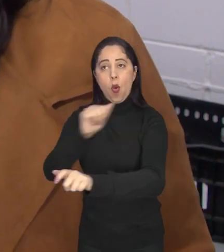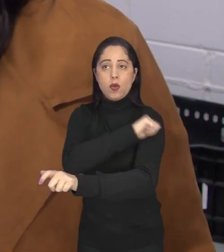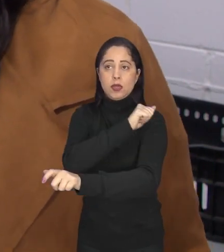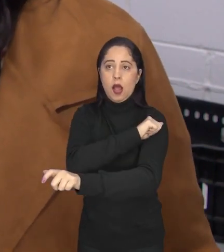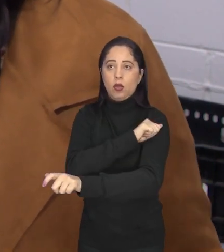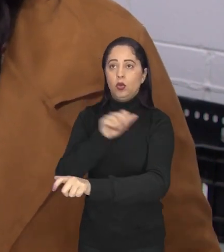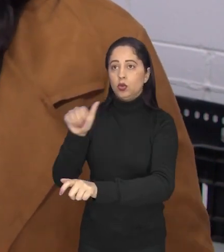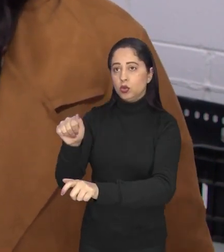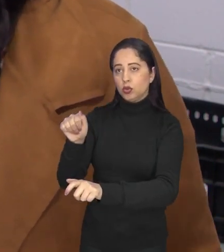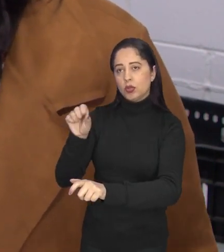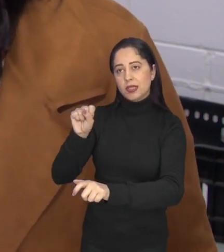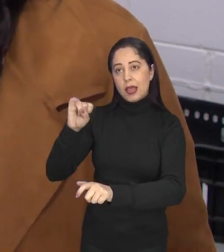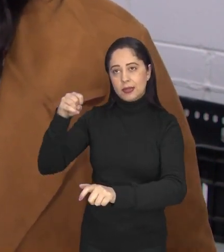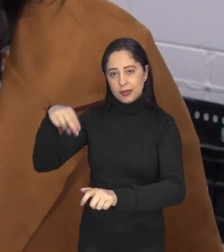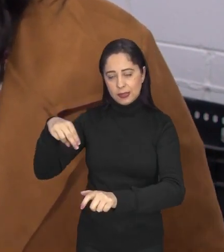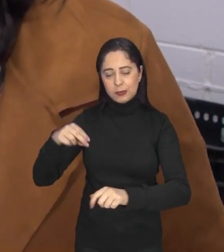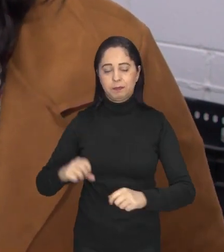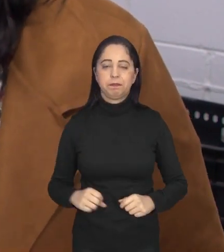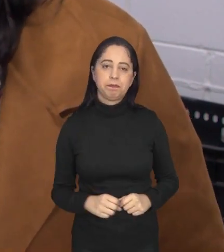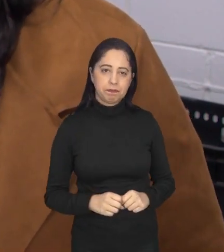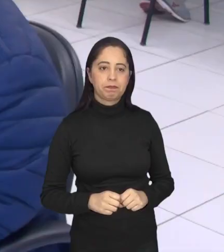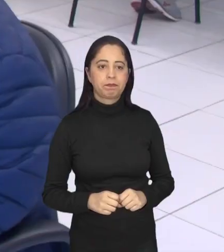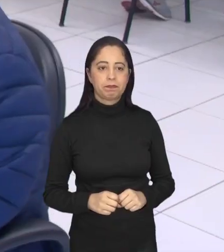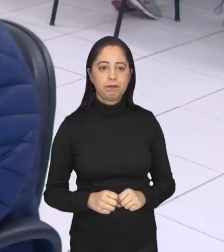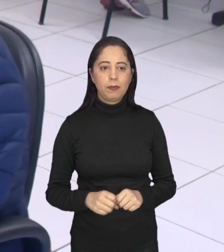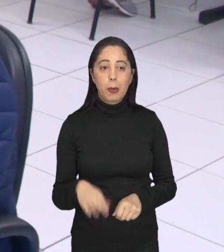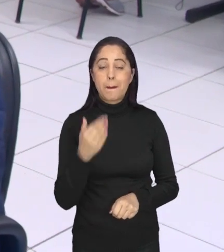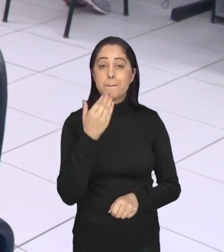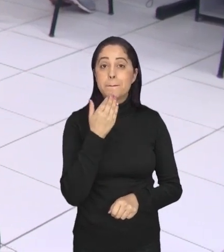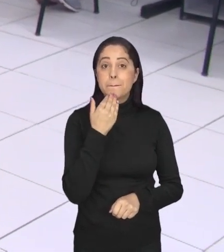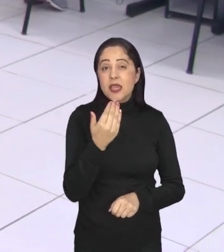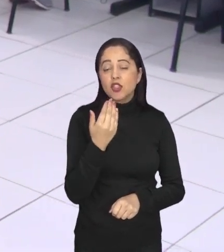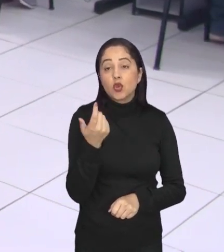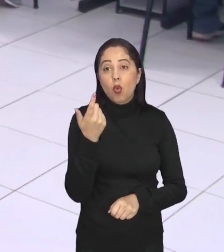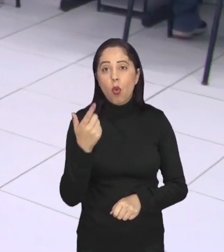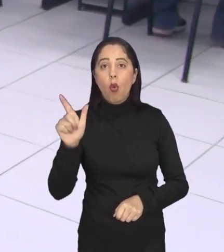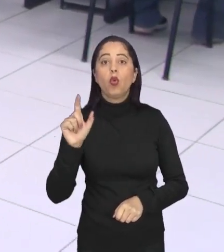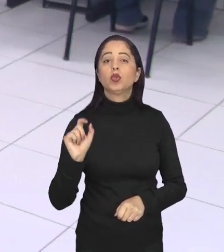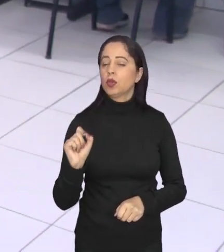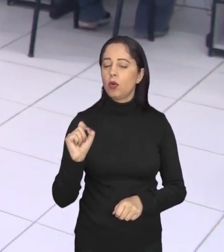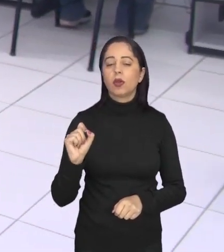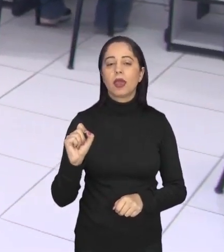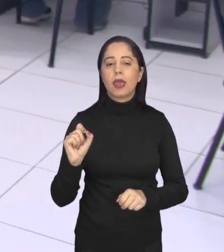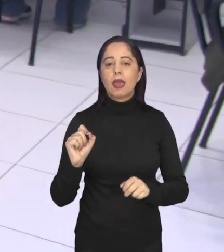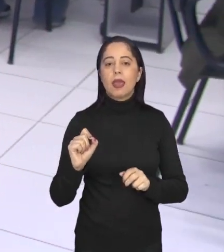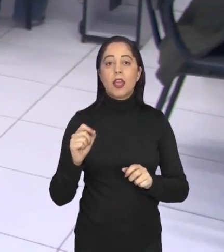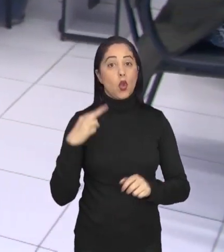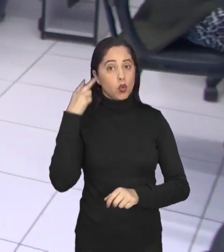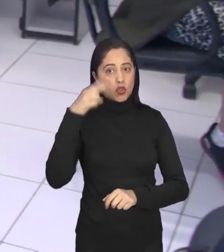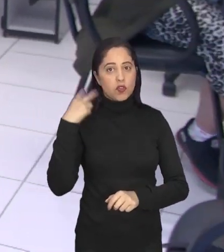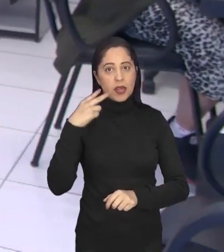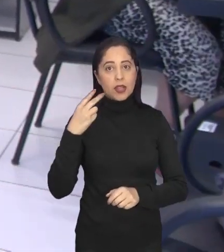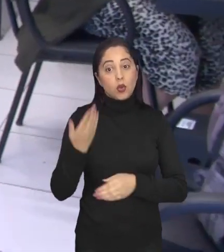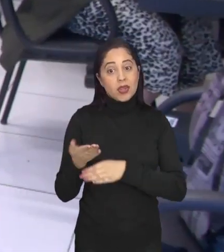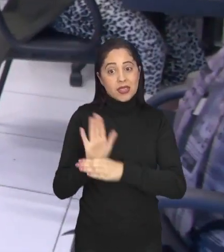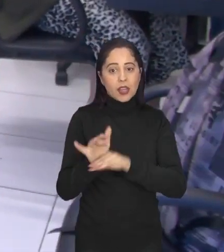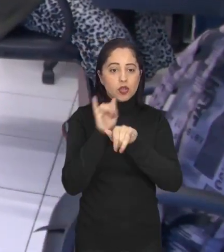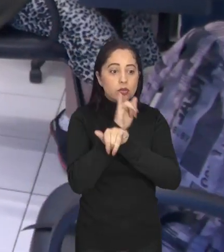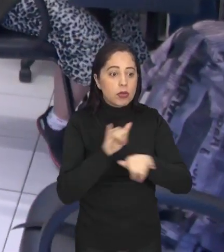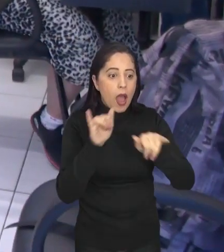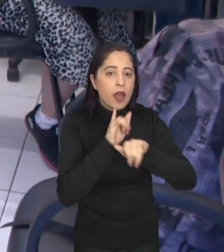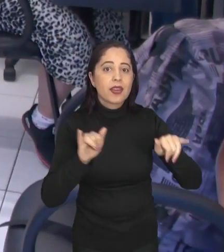Azim e a Câmara pode cobrar essa agilidade. Outro pedido é para que a Câmara auxilie a divulgar o trabalho